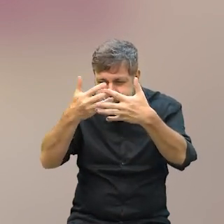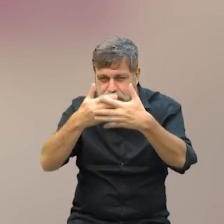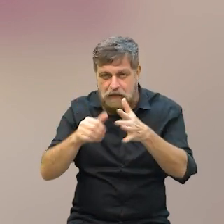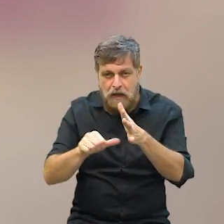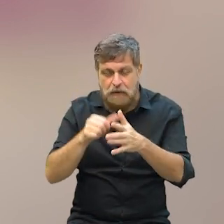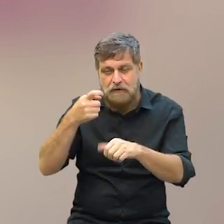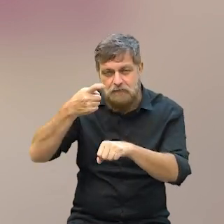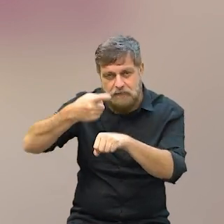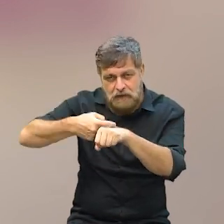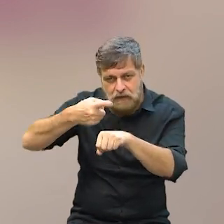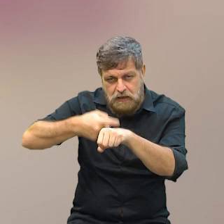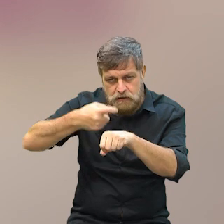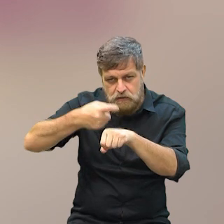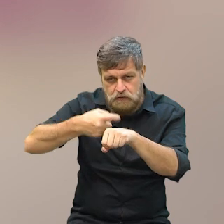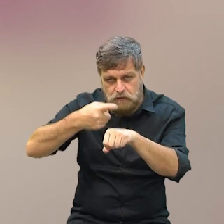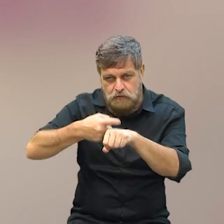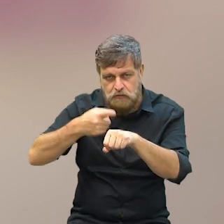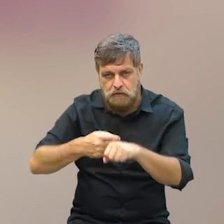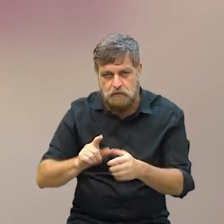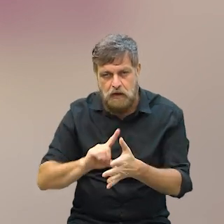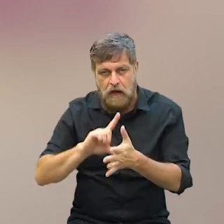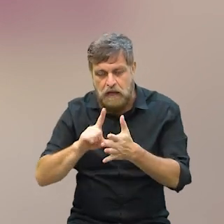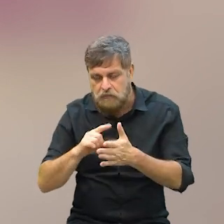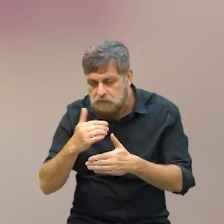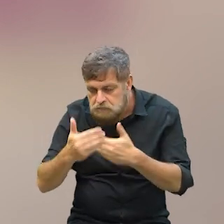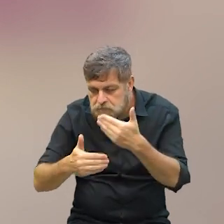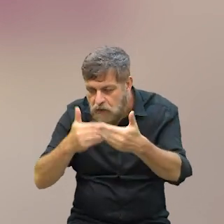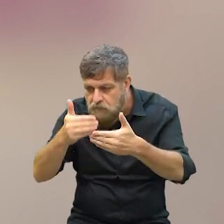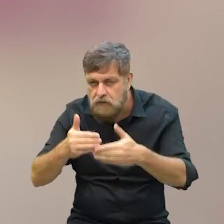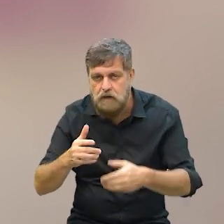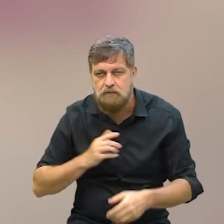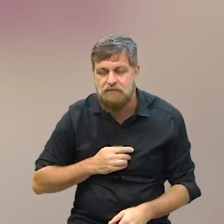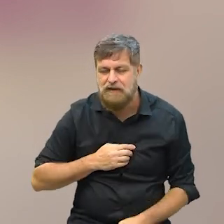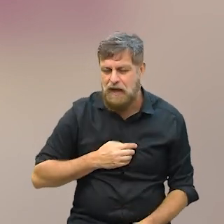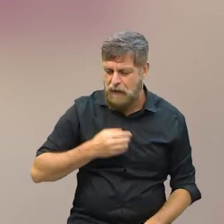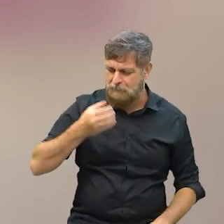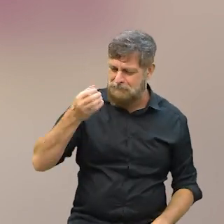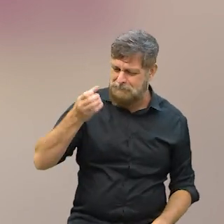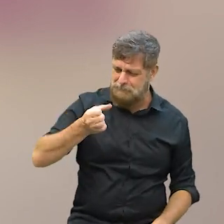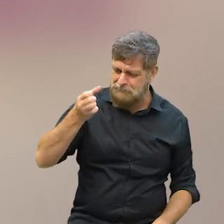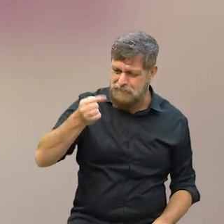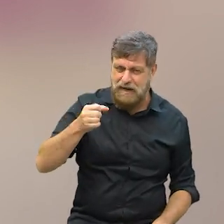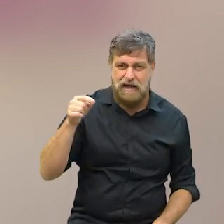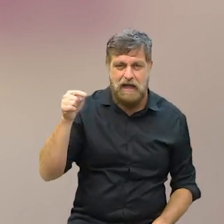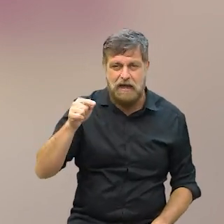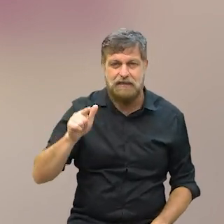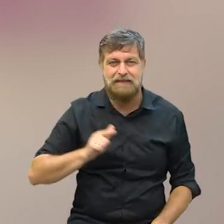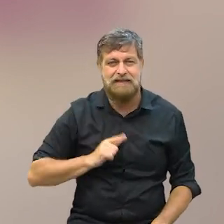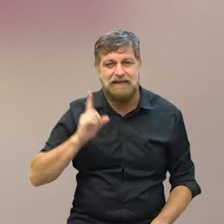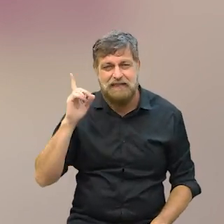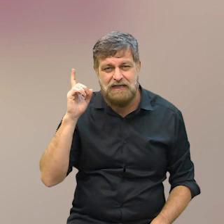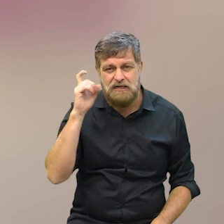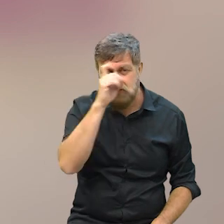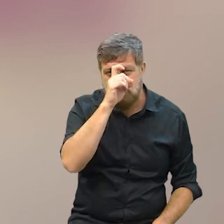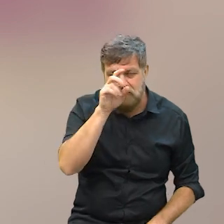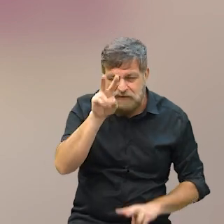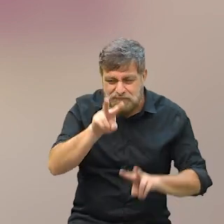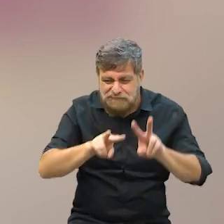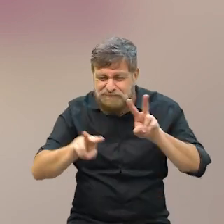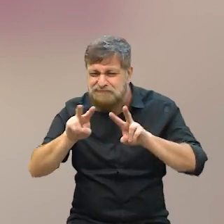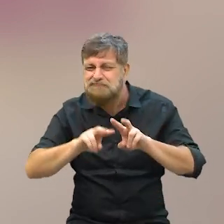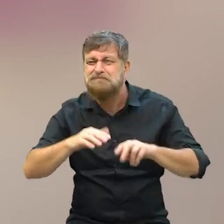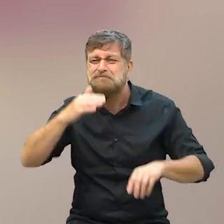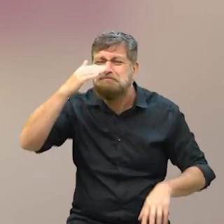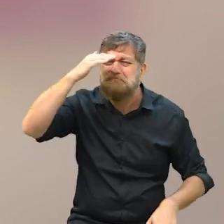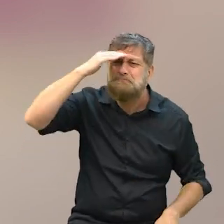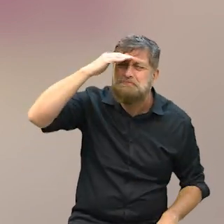primeiro endurece, que chama esclerose, então depois ela vai começar a ficar branca e começa a ter dificuldade de